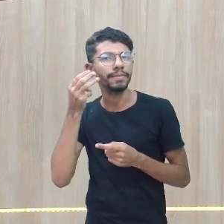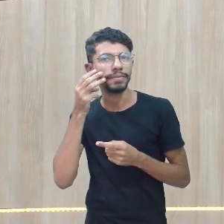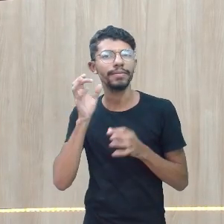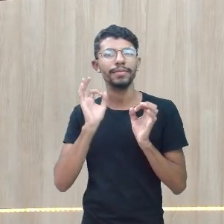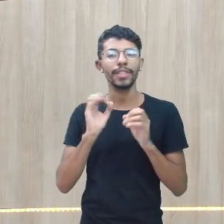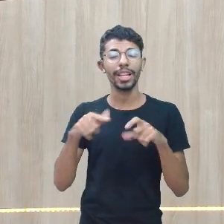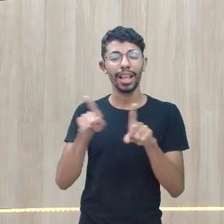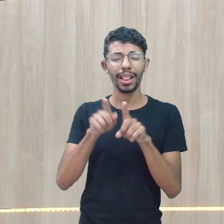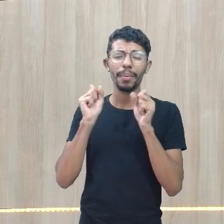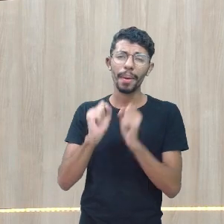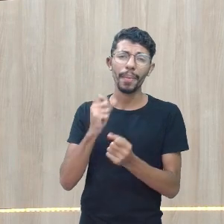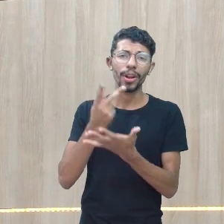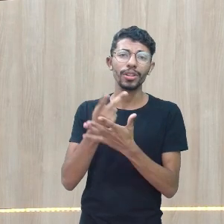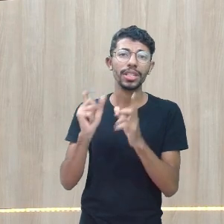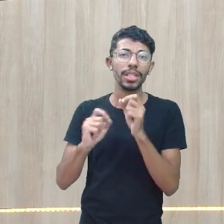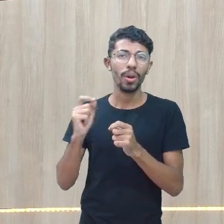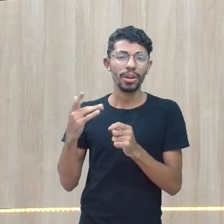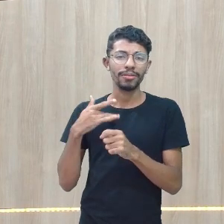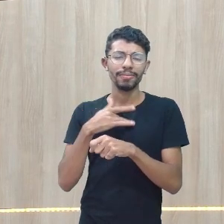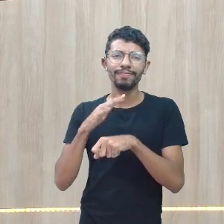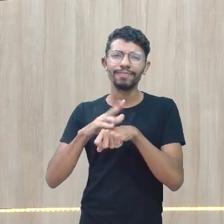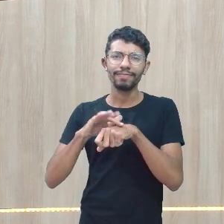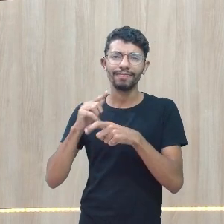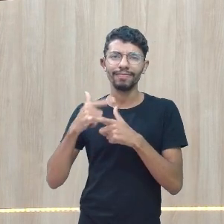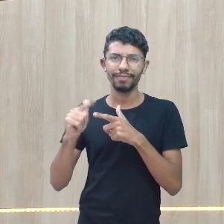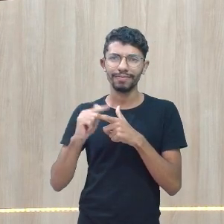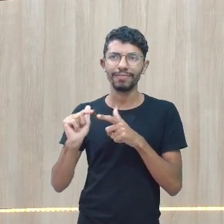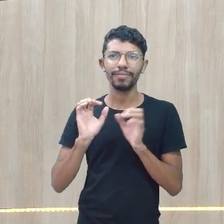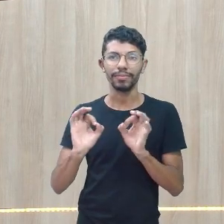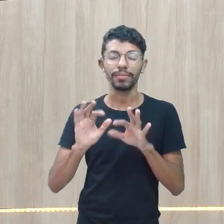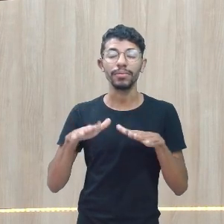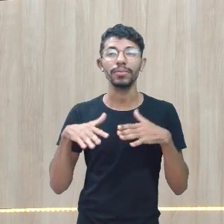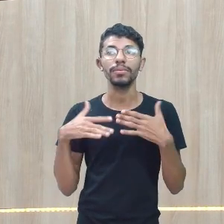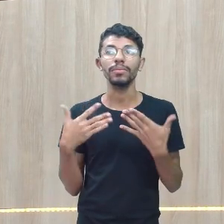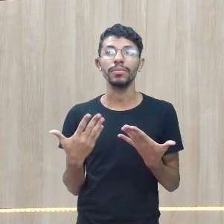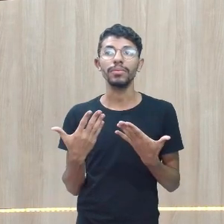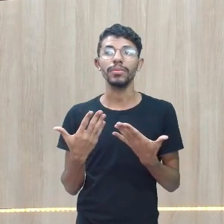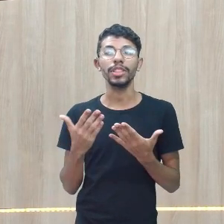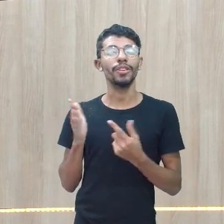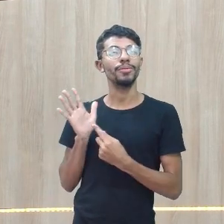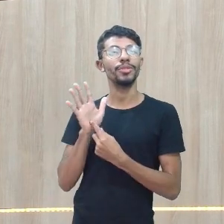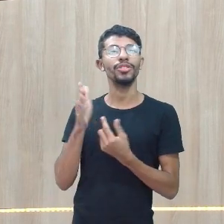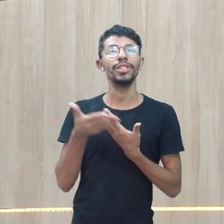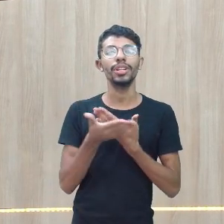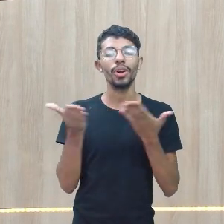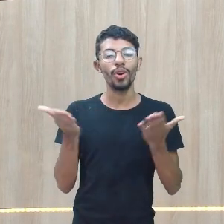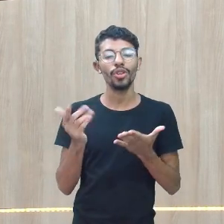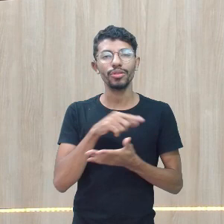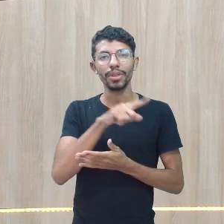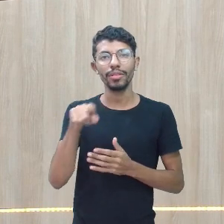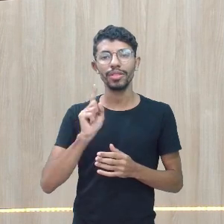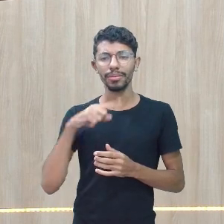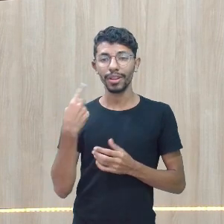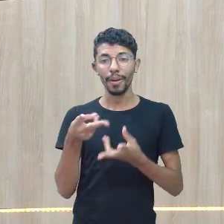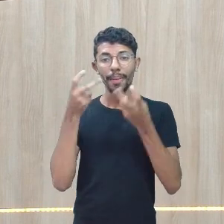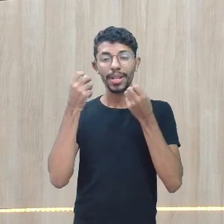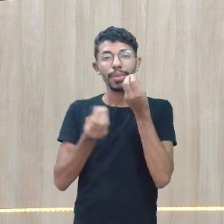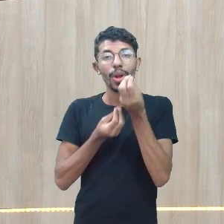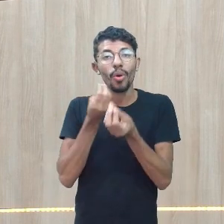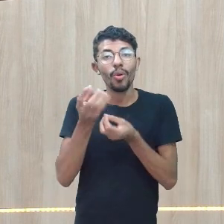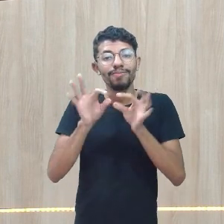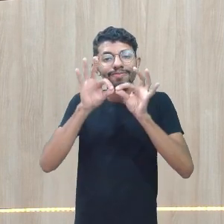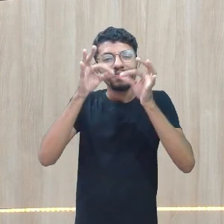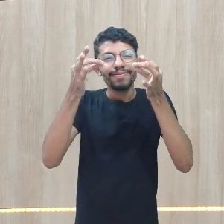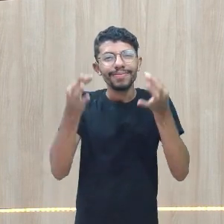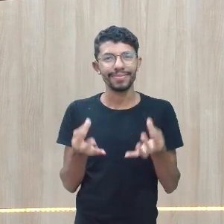né, estar com algum probleminha. Então, eu trouxe hoje para vocês aí, para a gente ver como é simples. Então, aqui eu tenho o